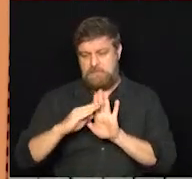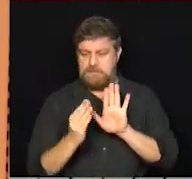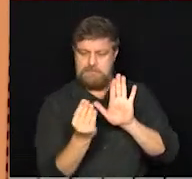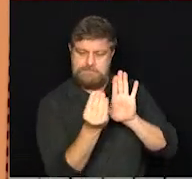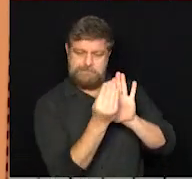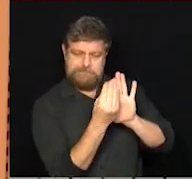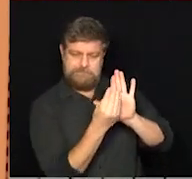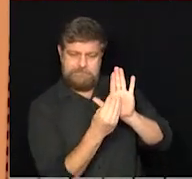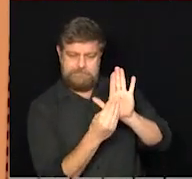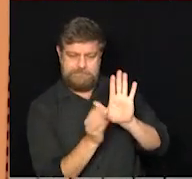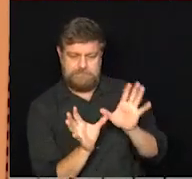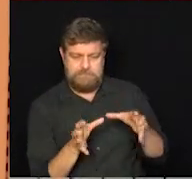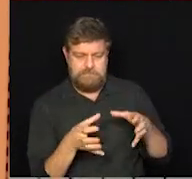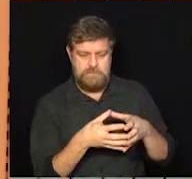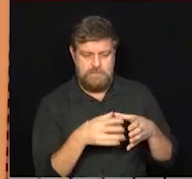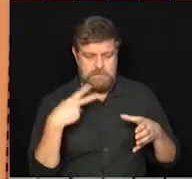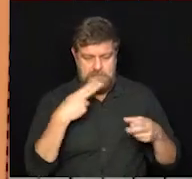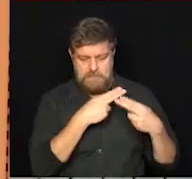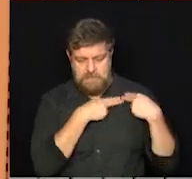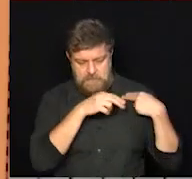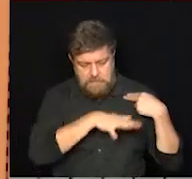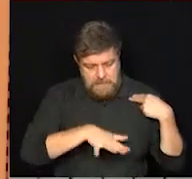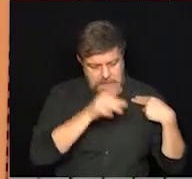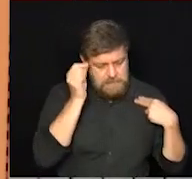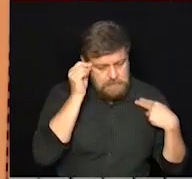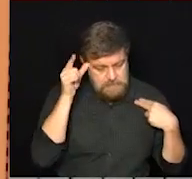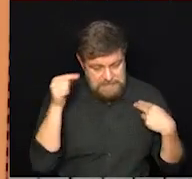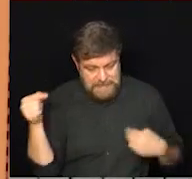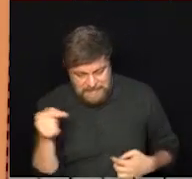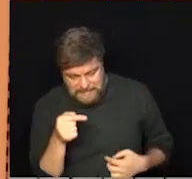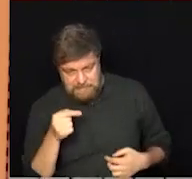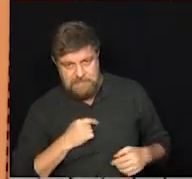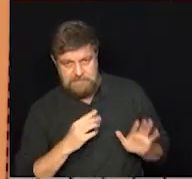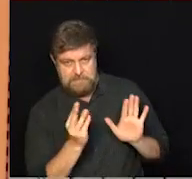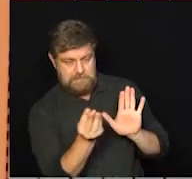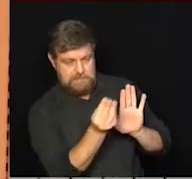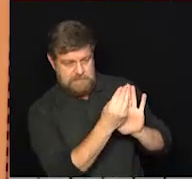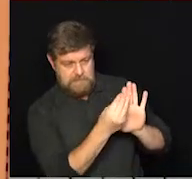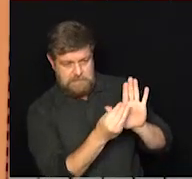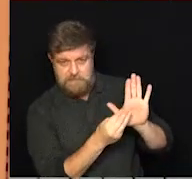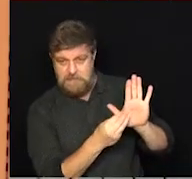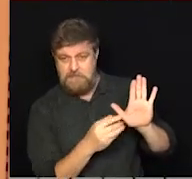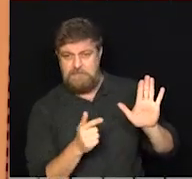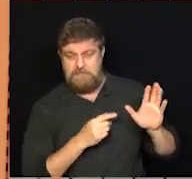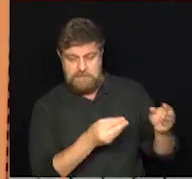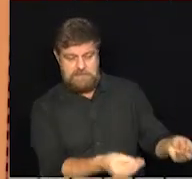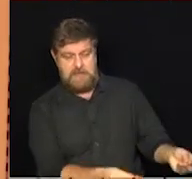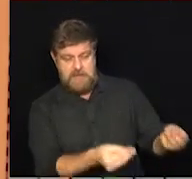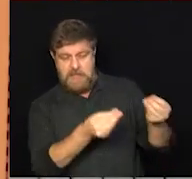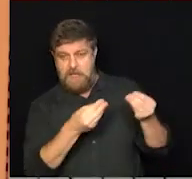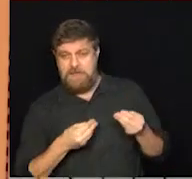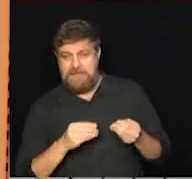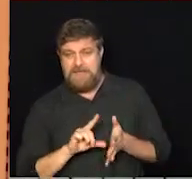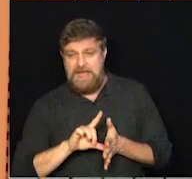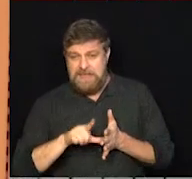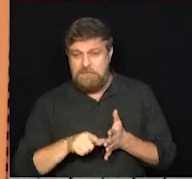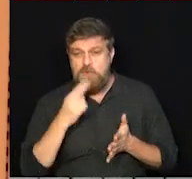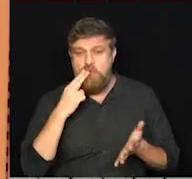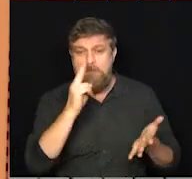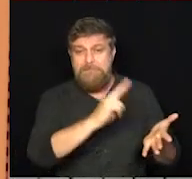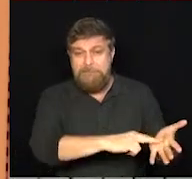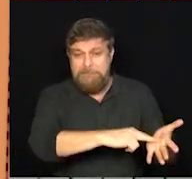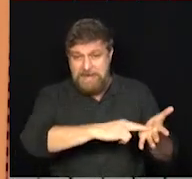da comissão de Cultura lembrar Ela fará o registro dos remeter a posteriormente uma